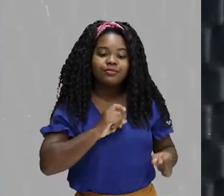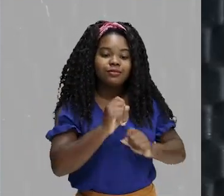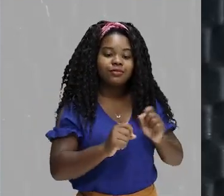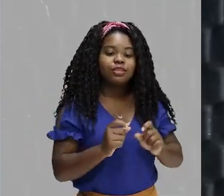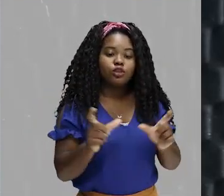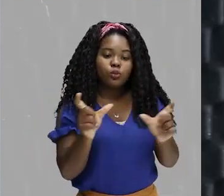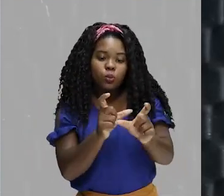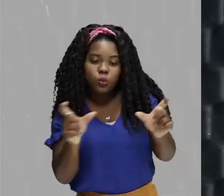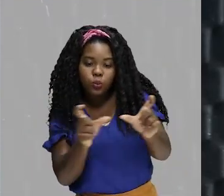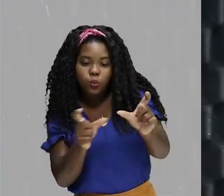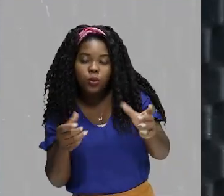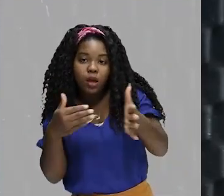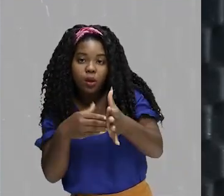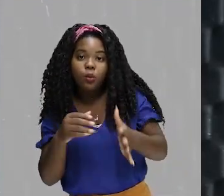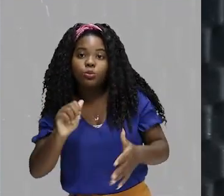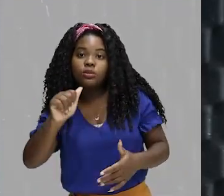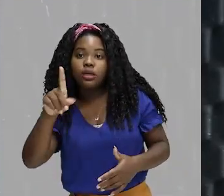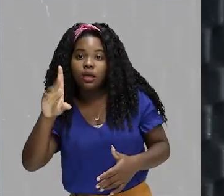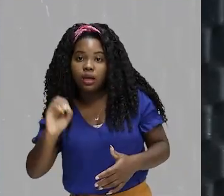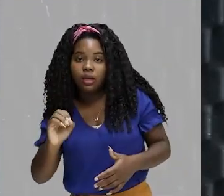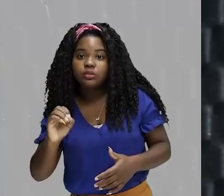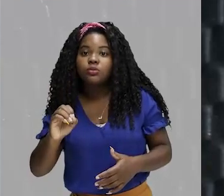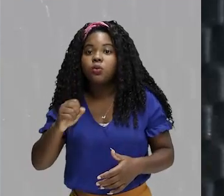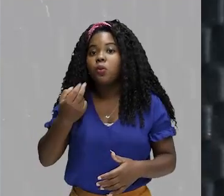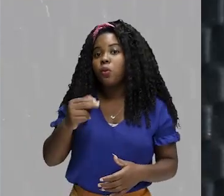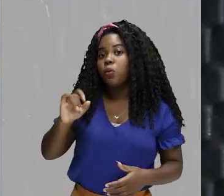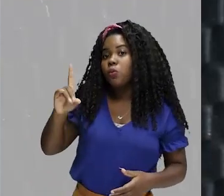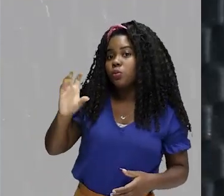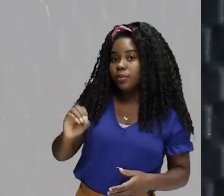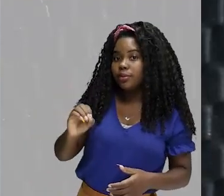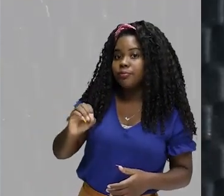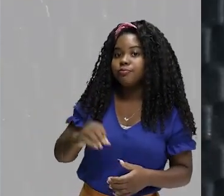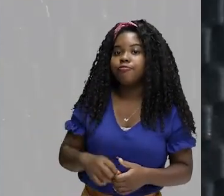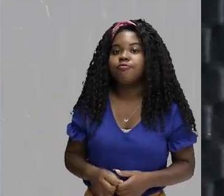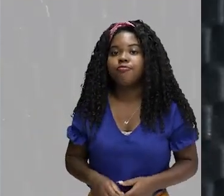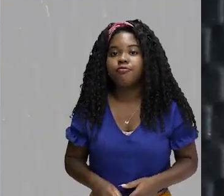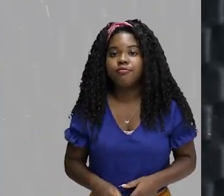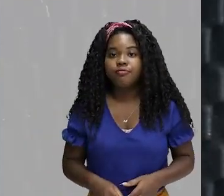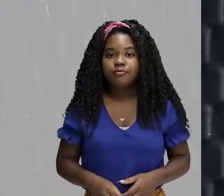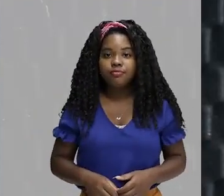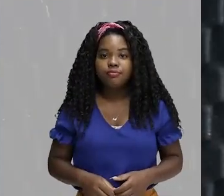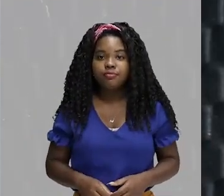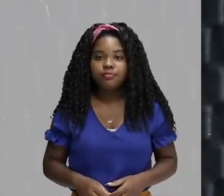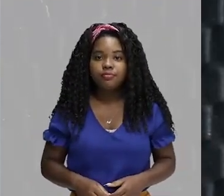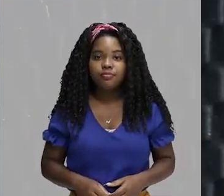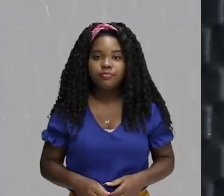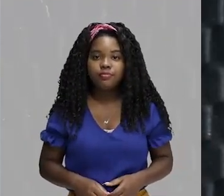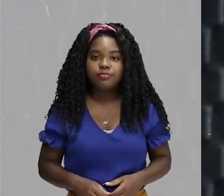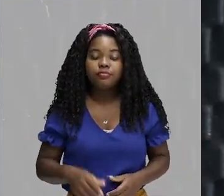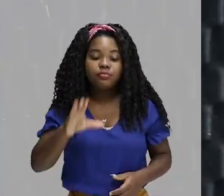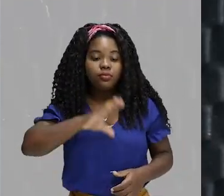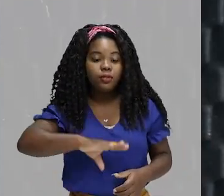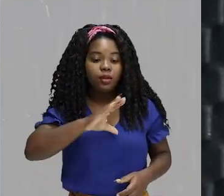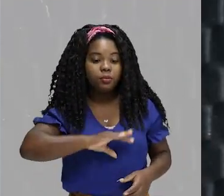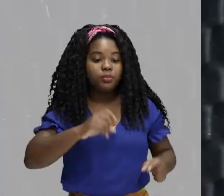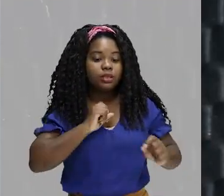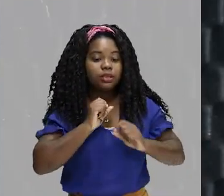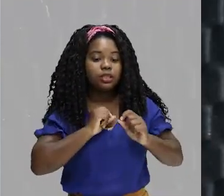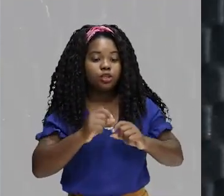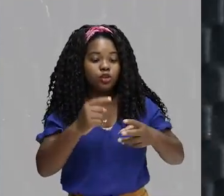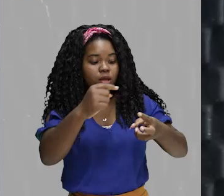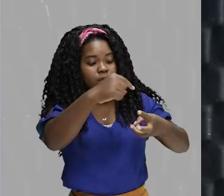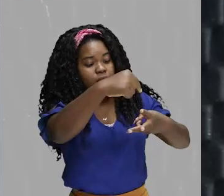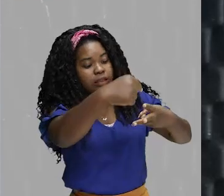de acordo com a sua conjugação. Primeira conjugação, ado. Segunda e terceira conjugação, ido. Em português, eu tenho